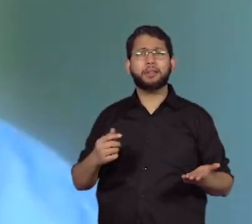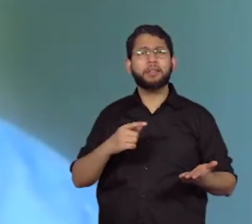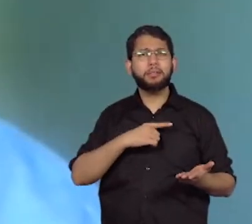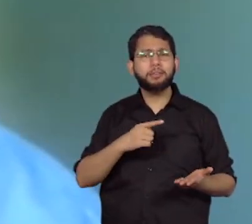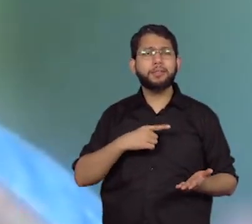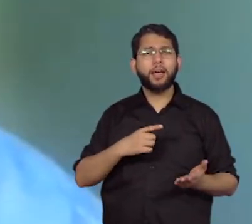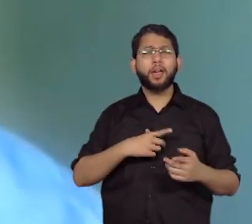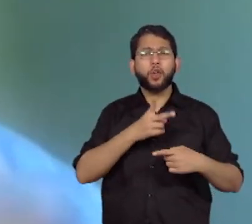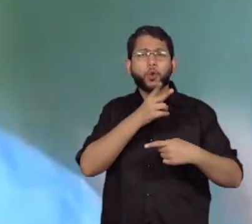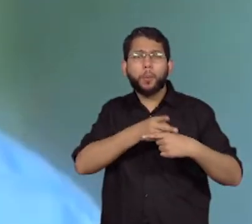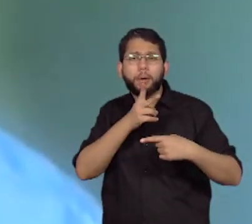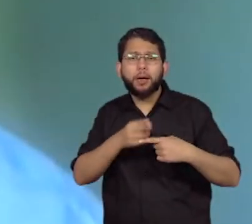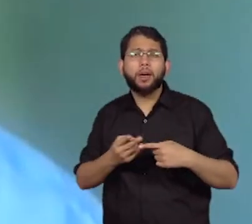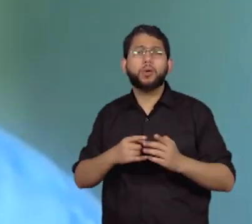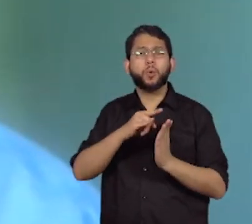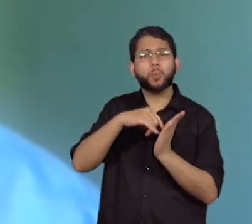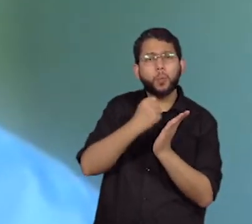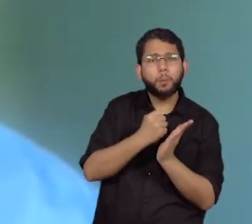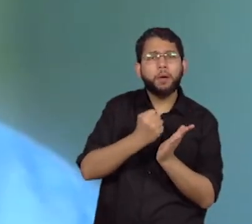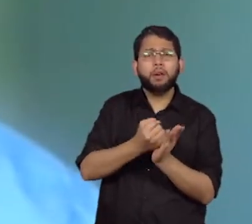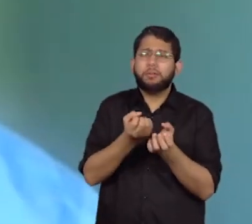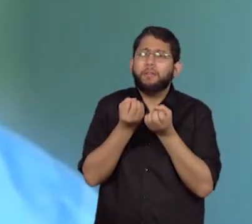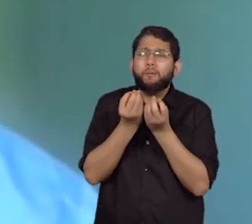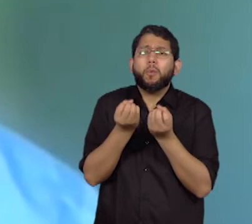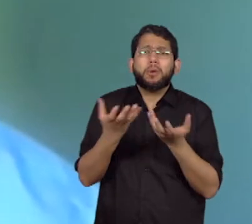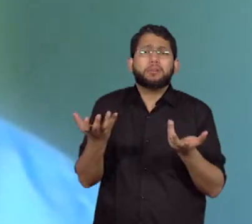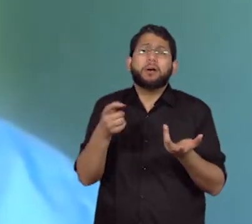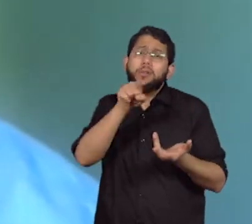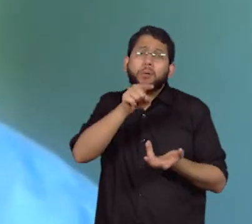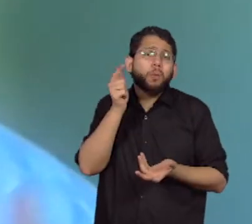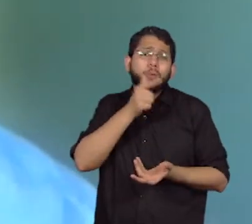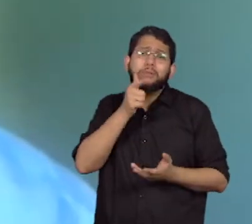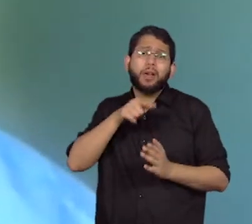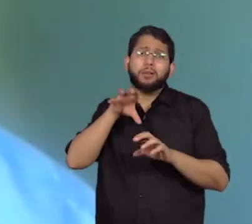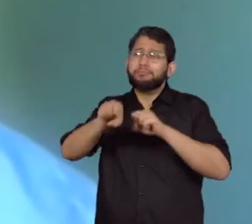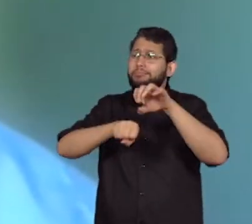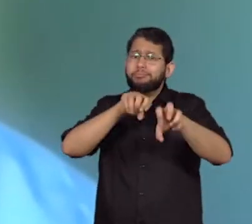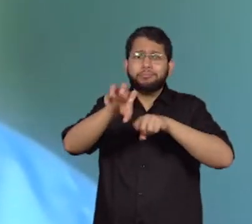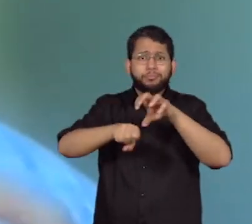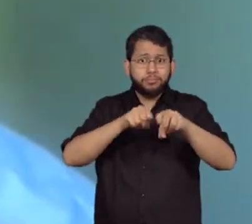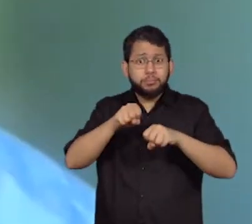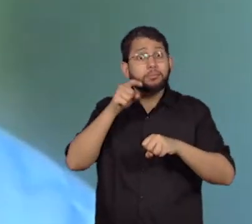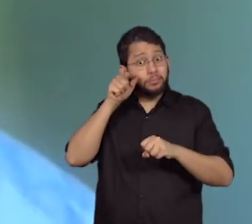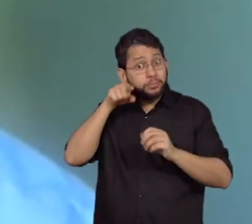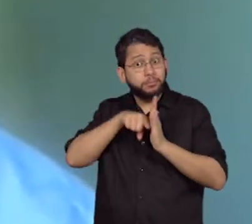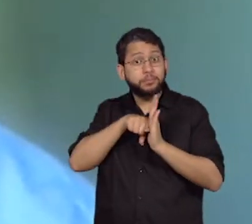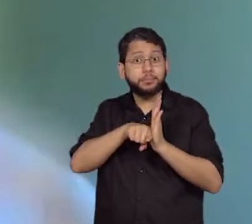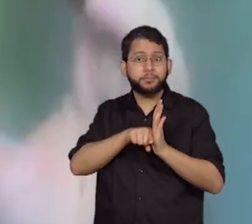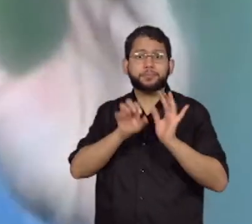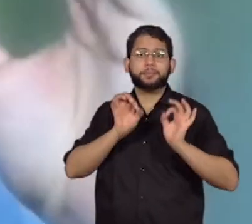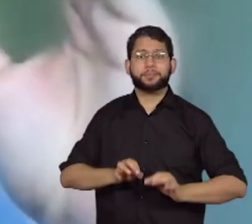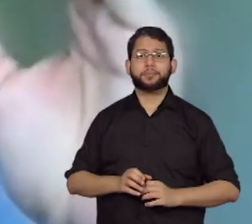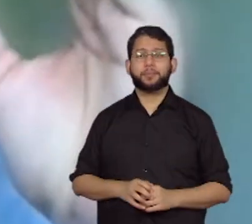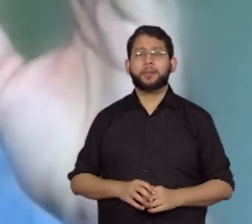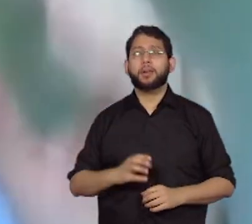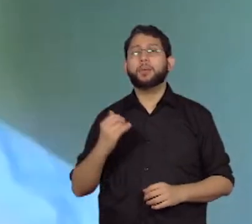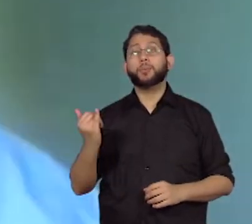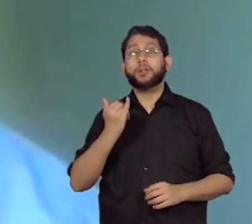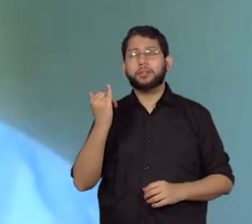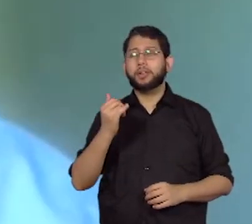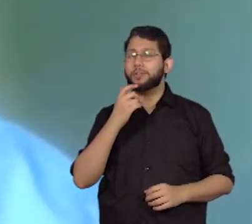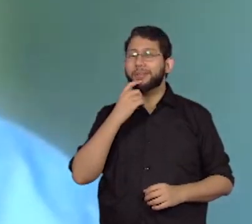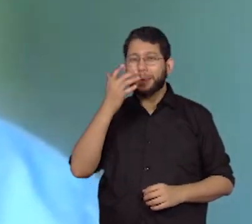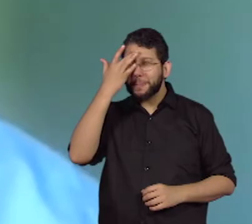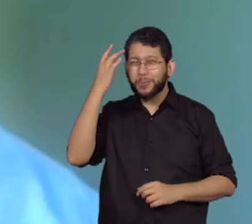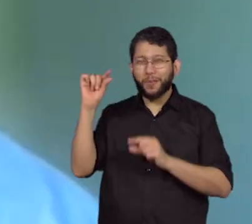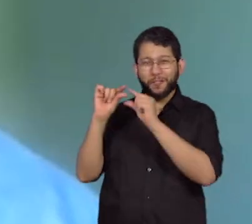tem documentário, tem uma série de informações hoje disponíveis que a gente tem que correr atrás. Um ponto importante, alguém disse uma frase que